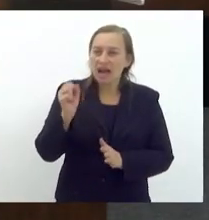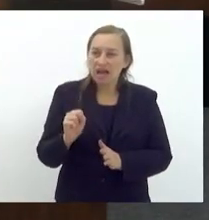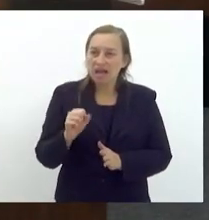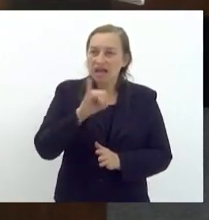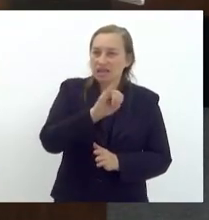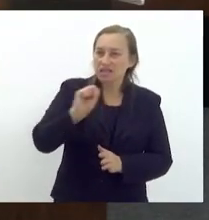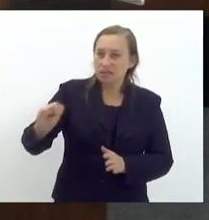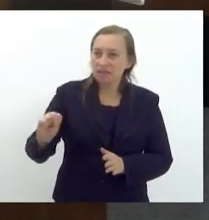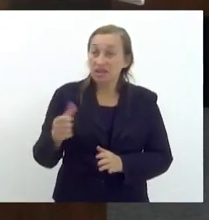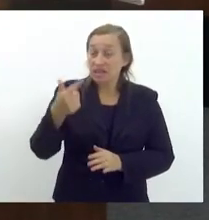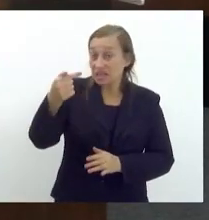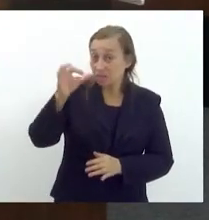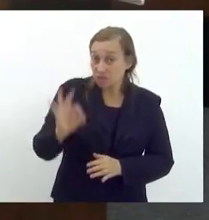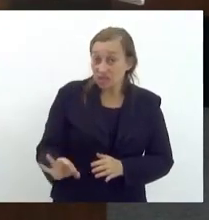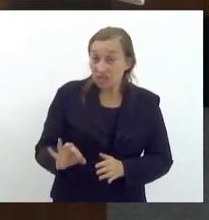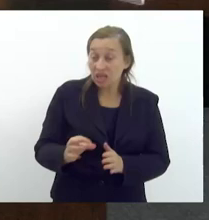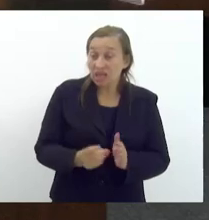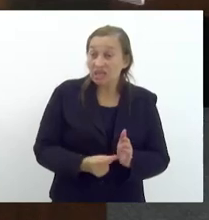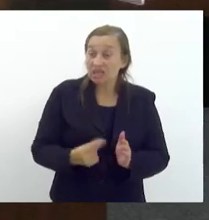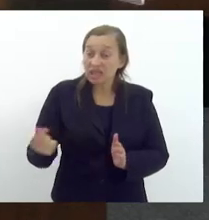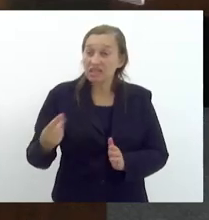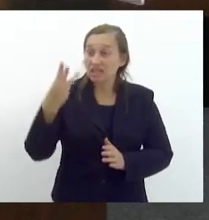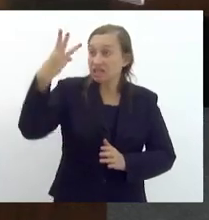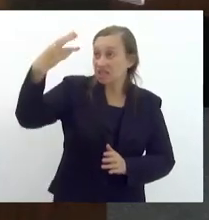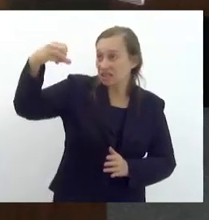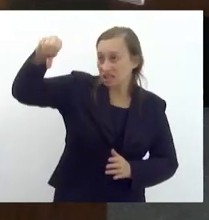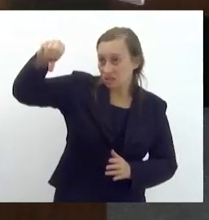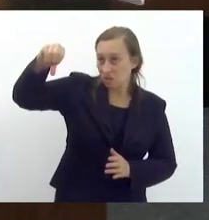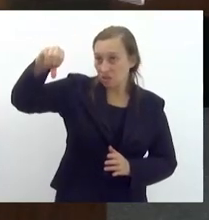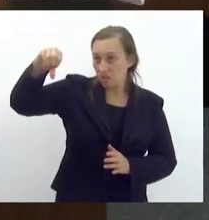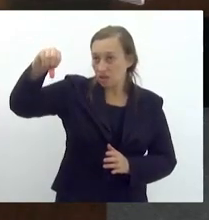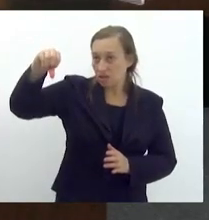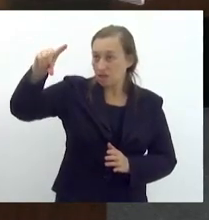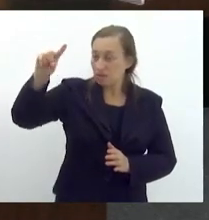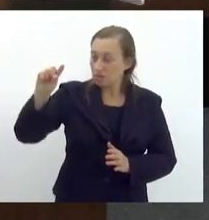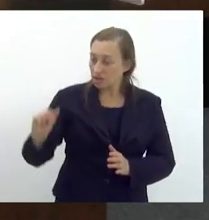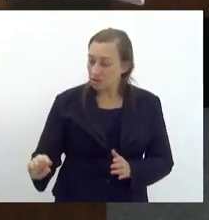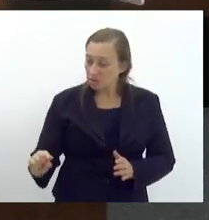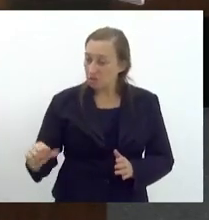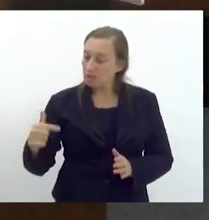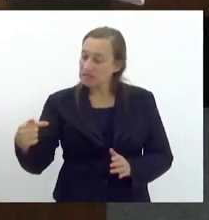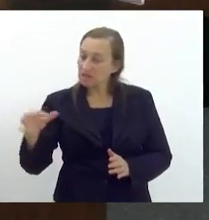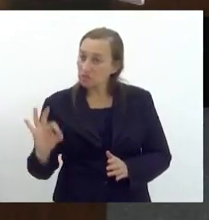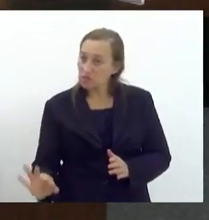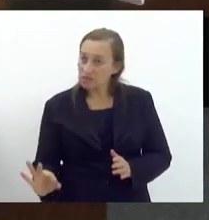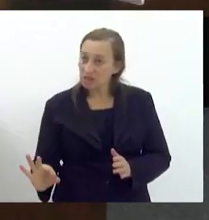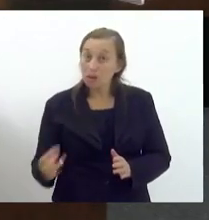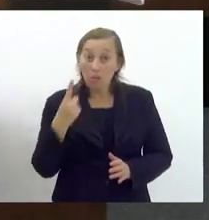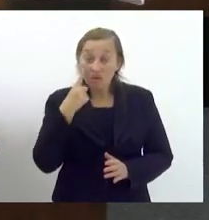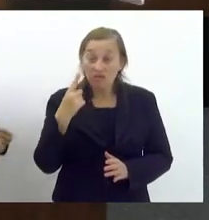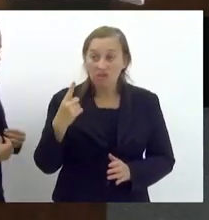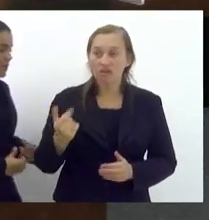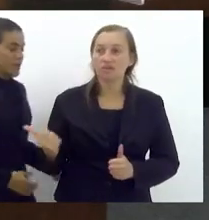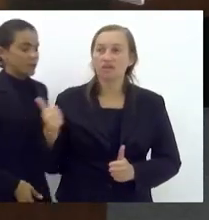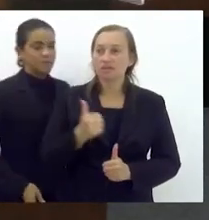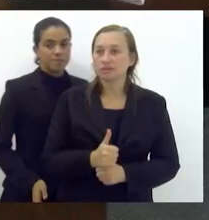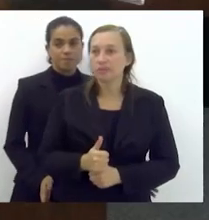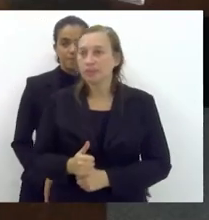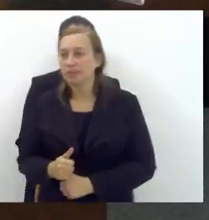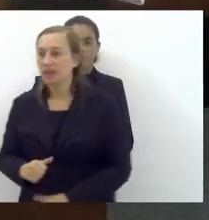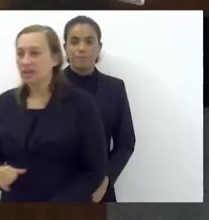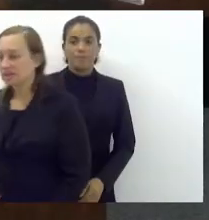7% a gente tá saindo de 39 para 7%. só para vocês terem uma ideia